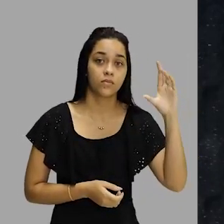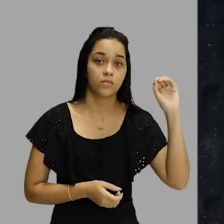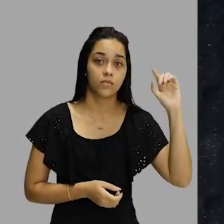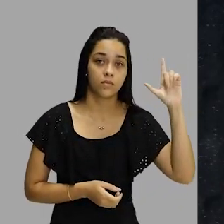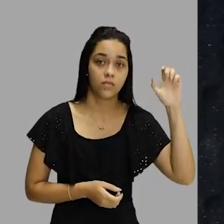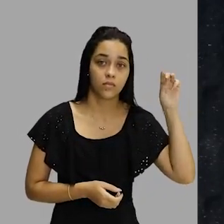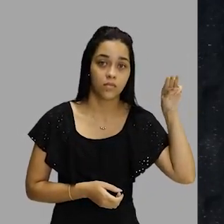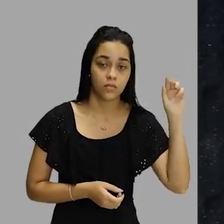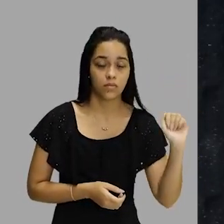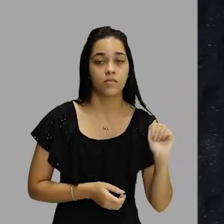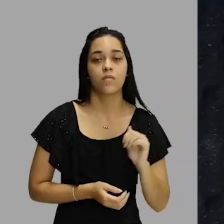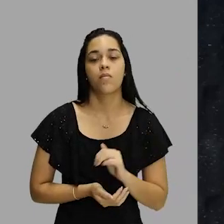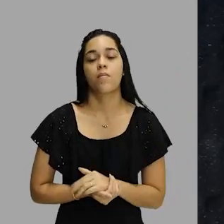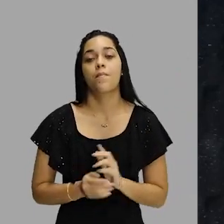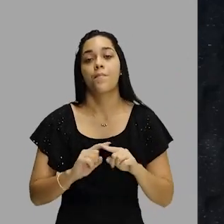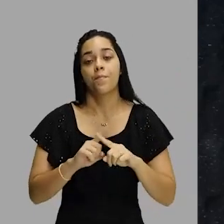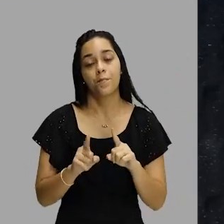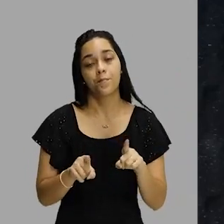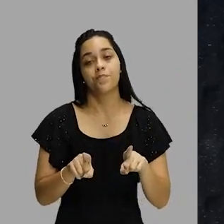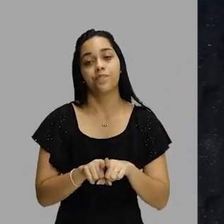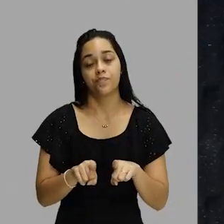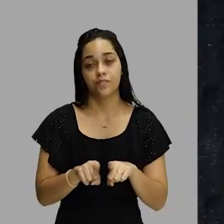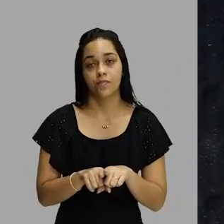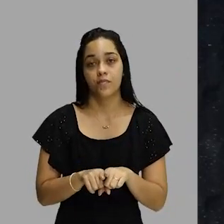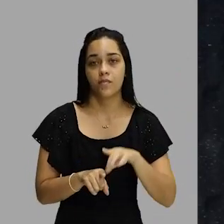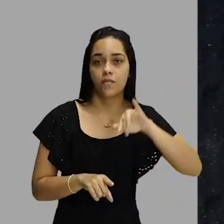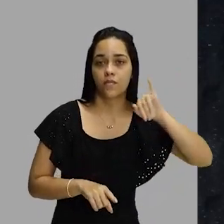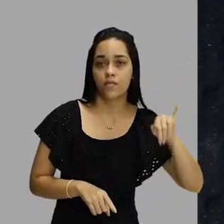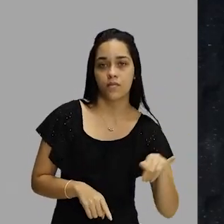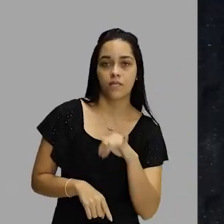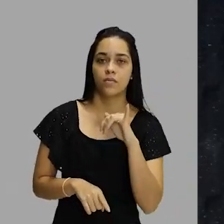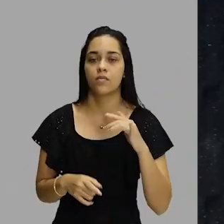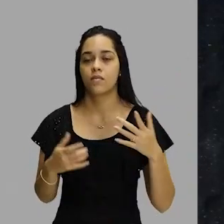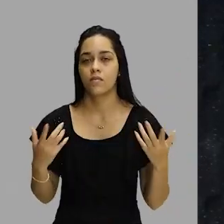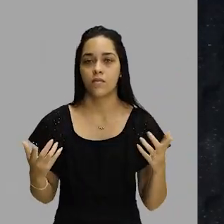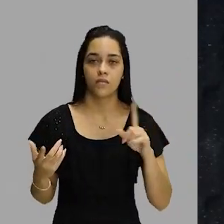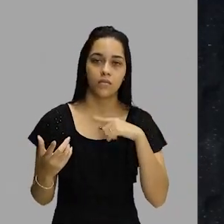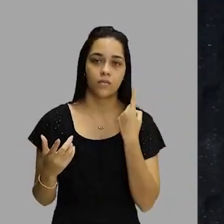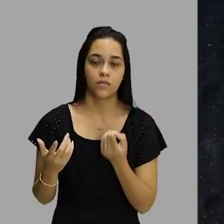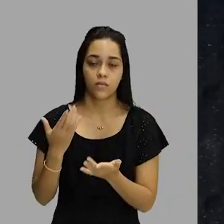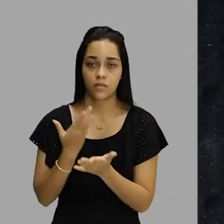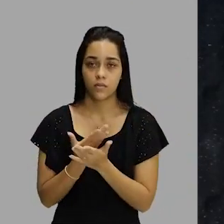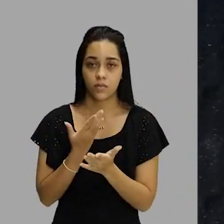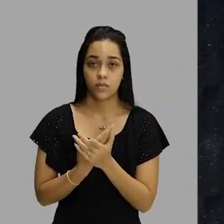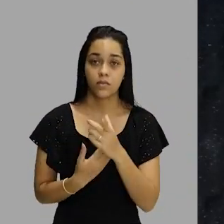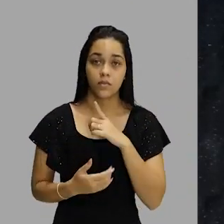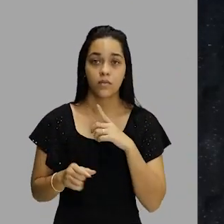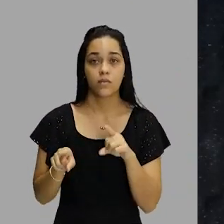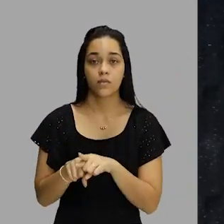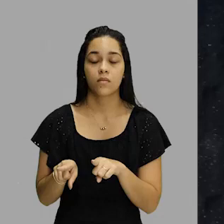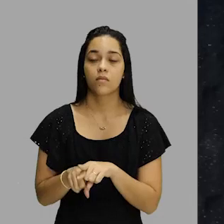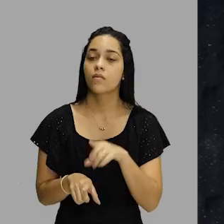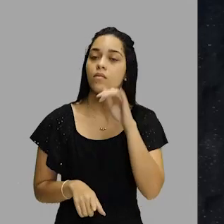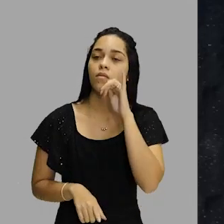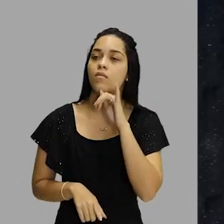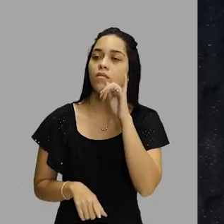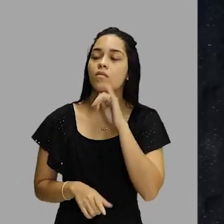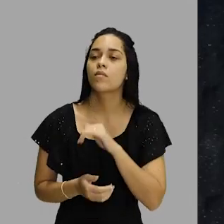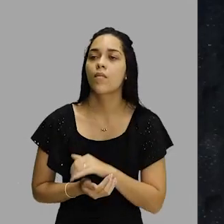sarcolema. Mas além da membrana plasmática, aproveitando aqui a nossa deixa, nós temos, por exemplo,